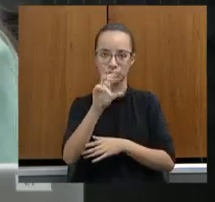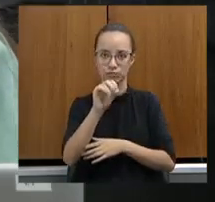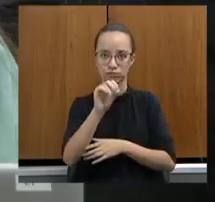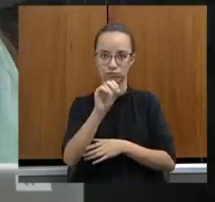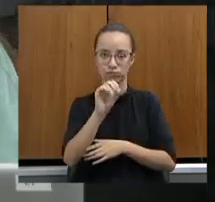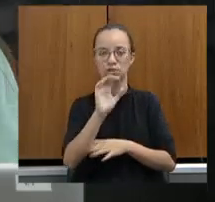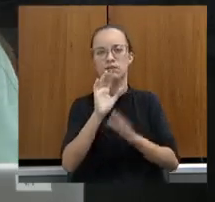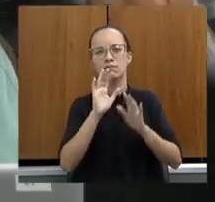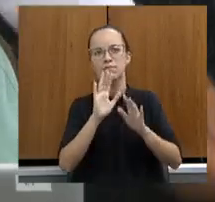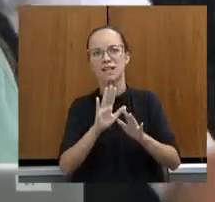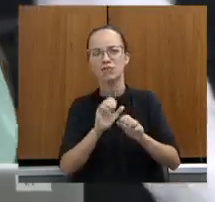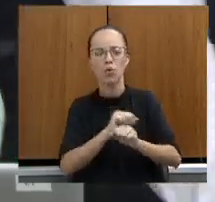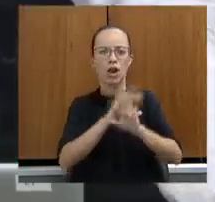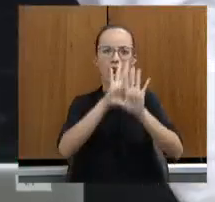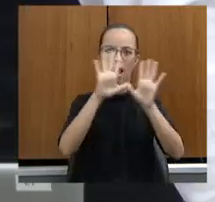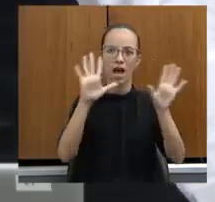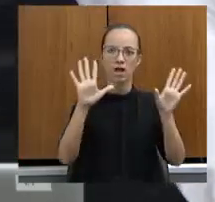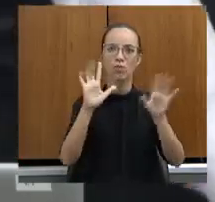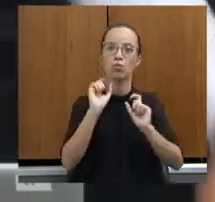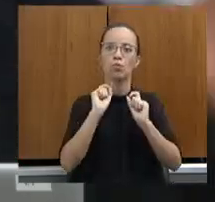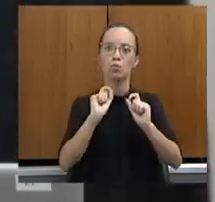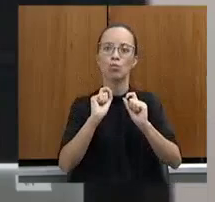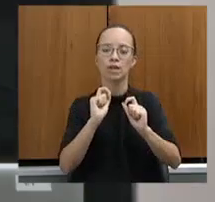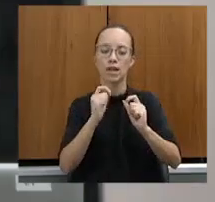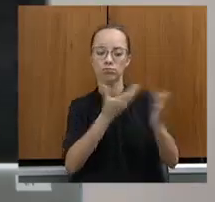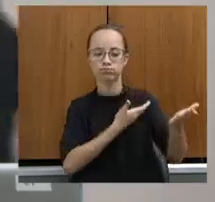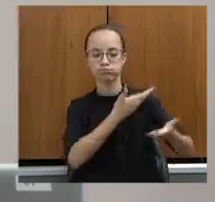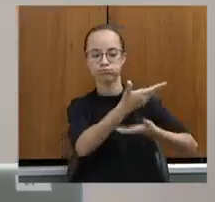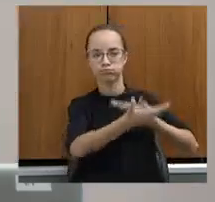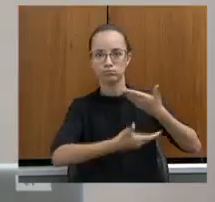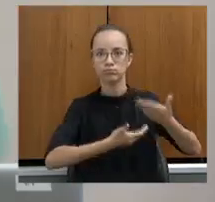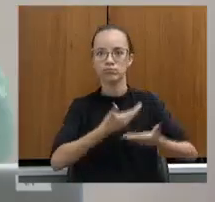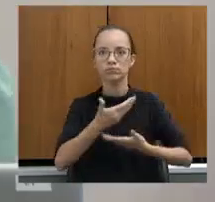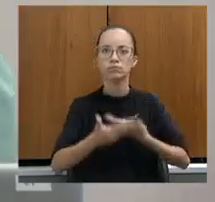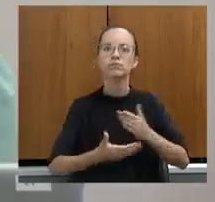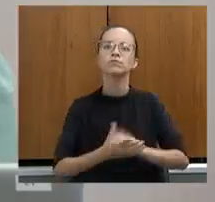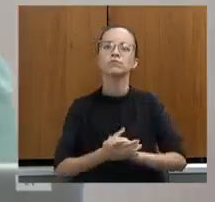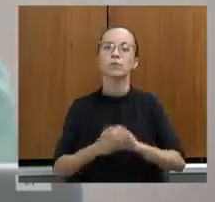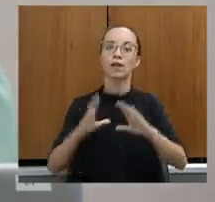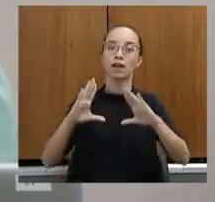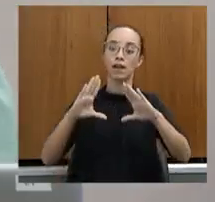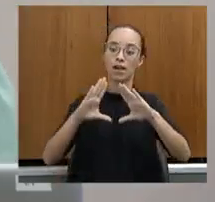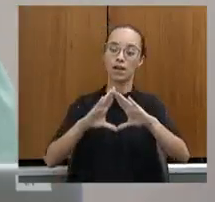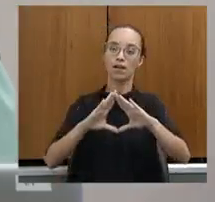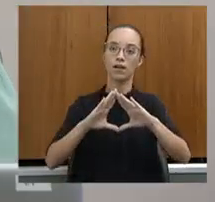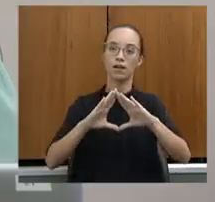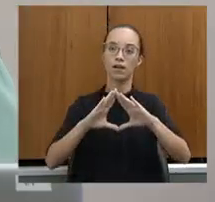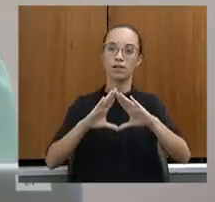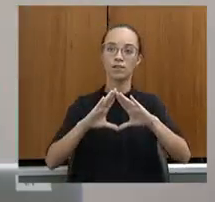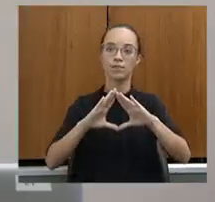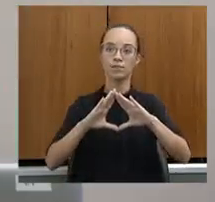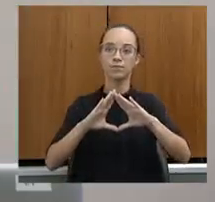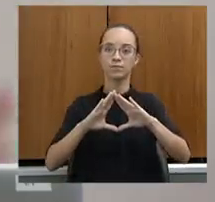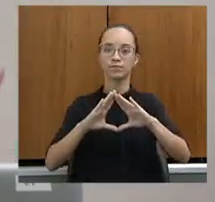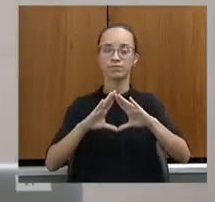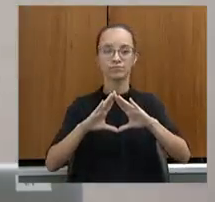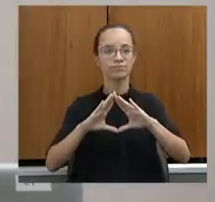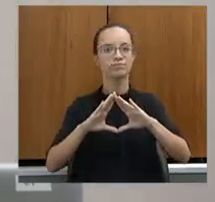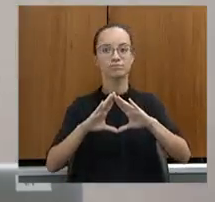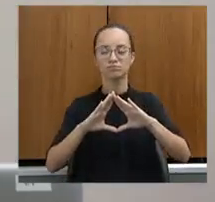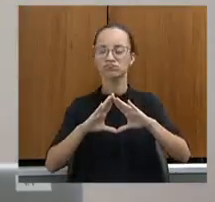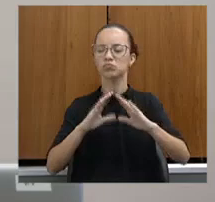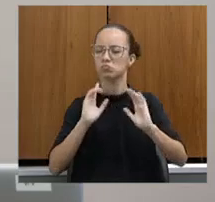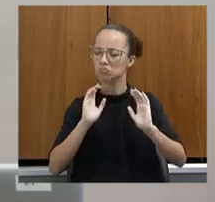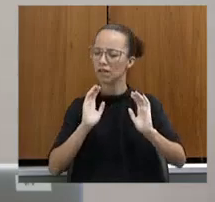do executivo ficou Clara e isso é com a casa Legislativa é incontestável